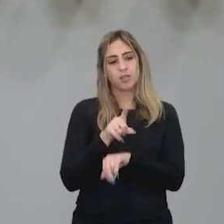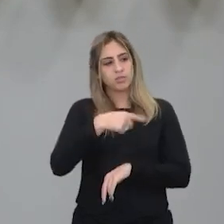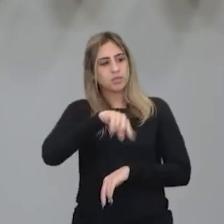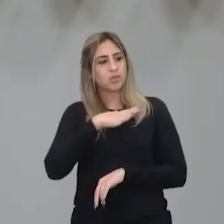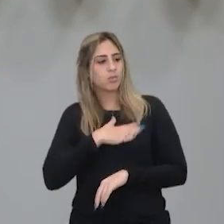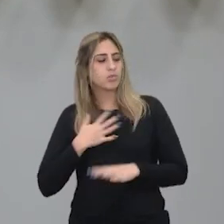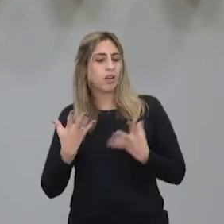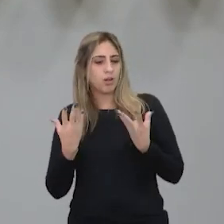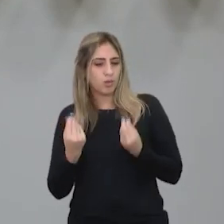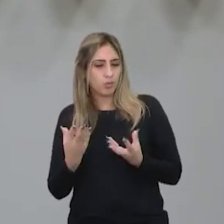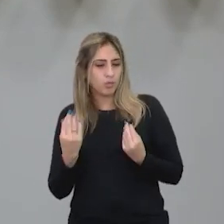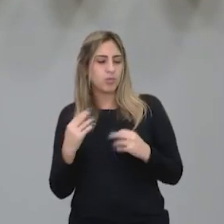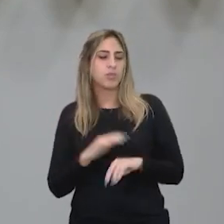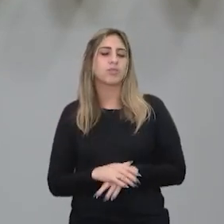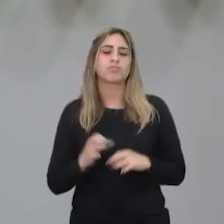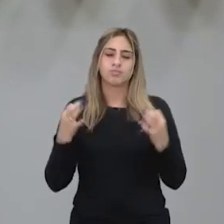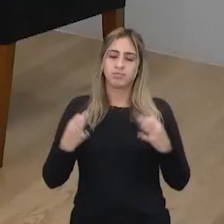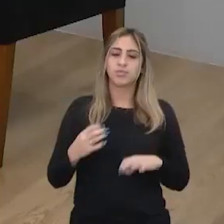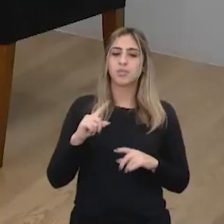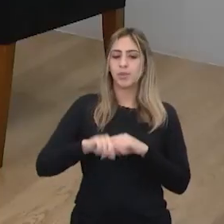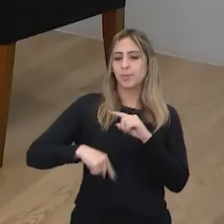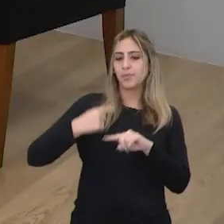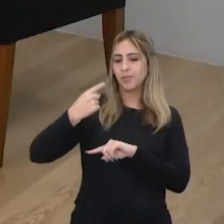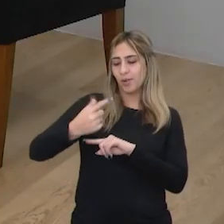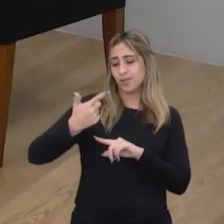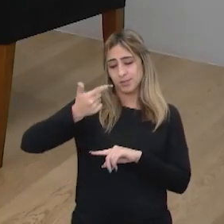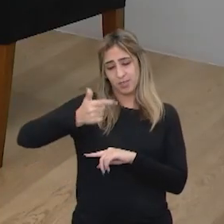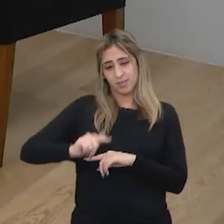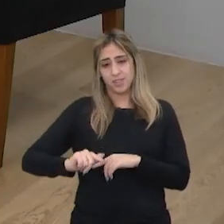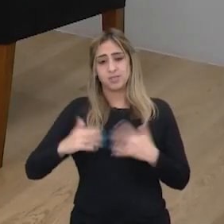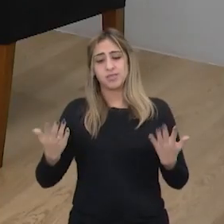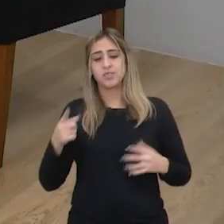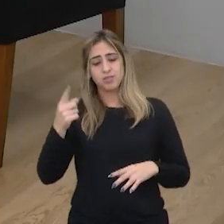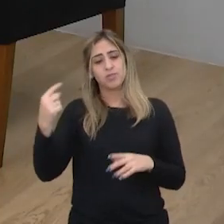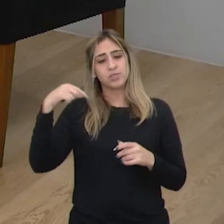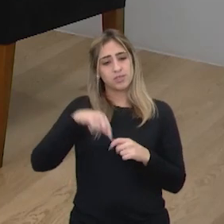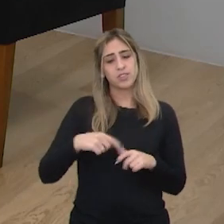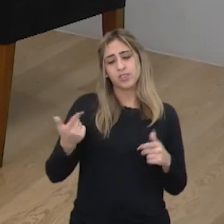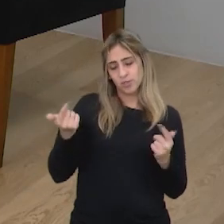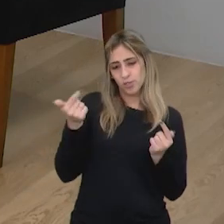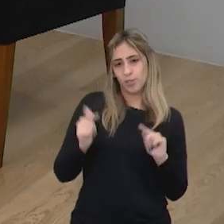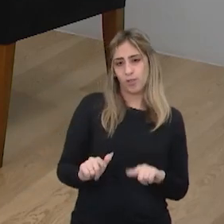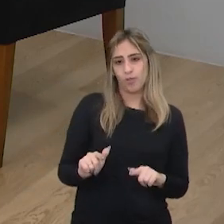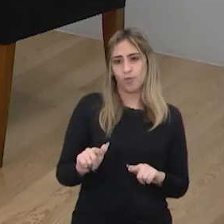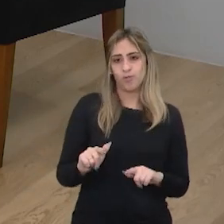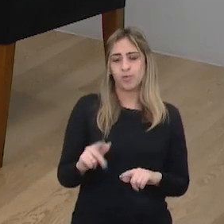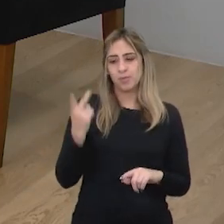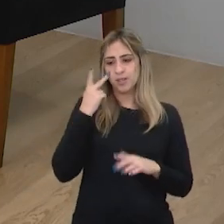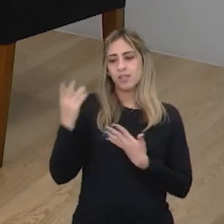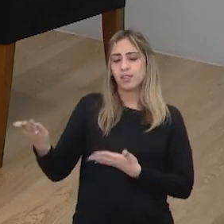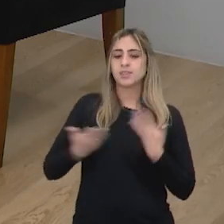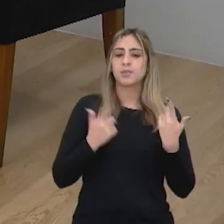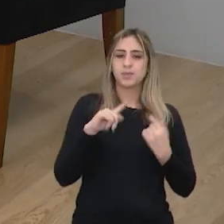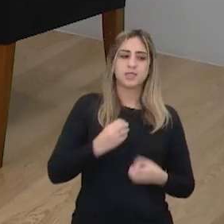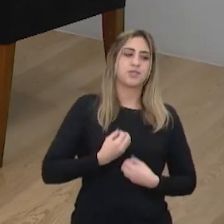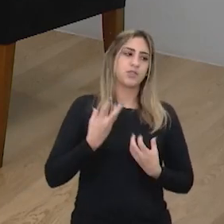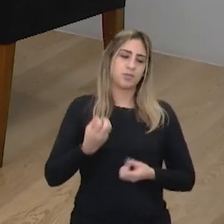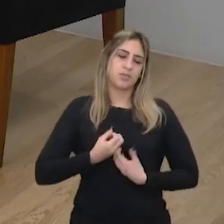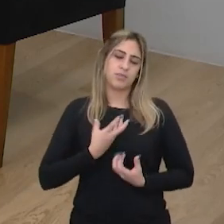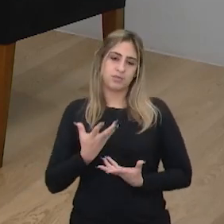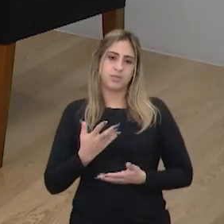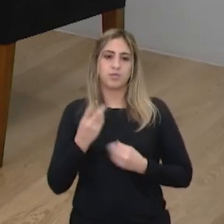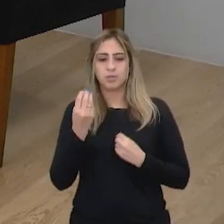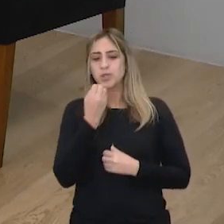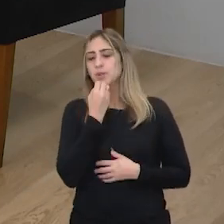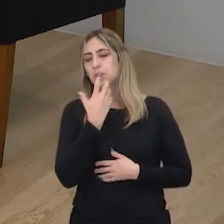bastante, tá certo? E quem sabe uma próxima vez também, né, você vir aqui para trazer mais informações, porque foi